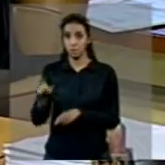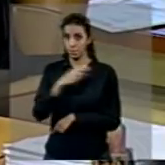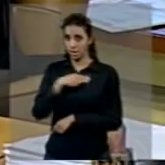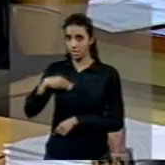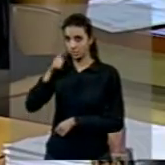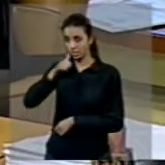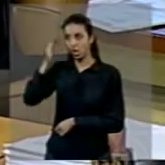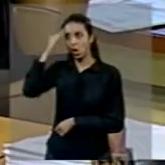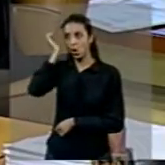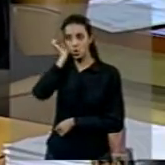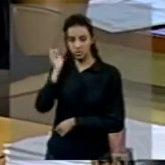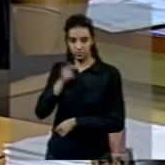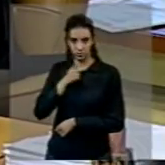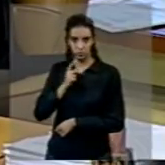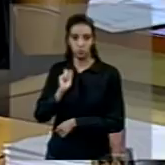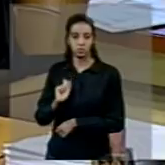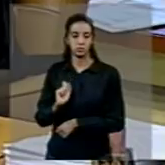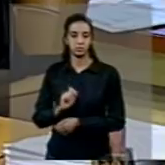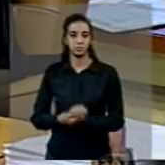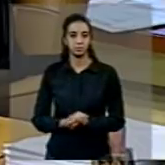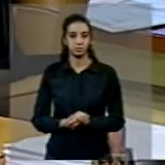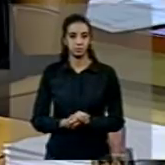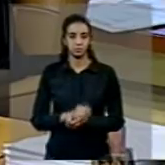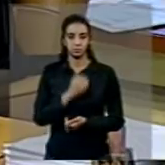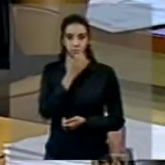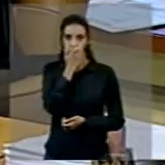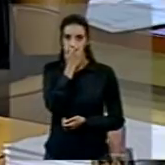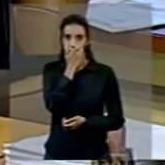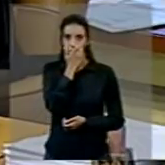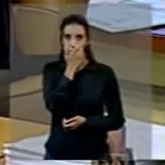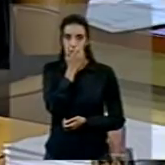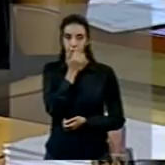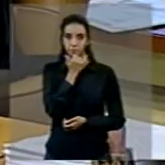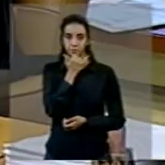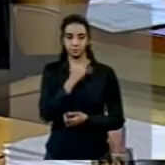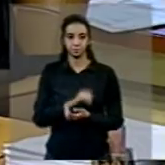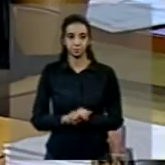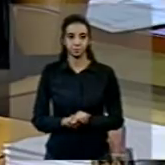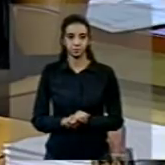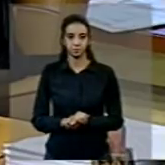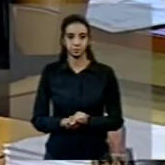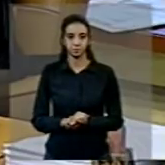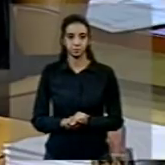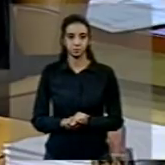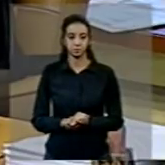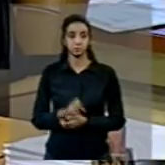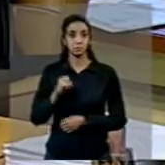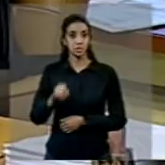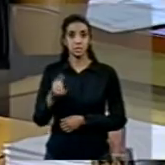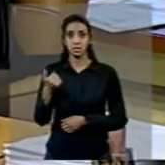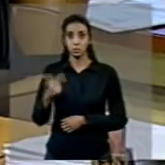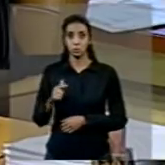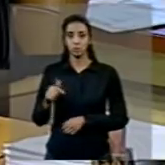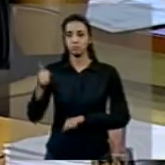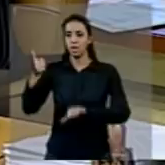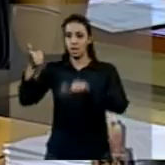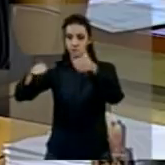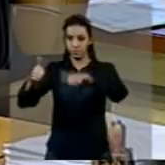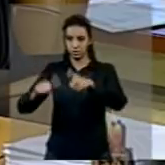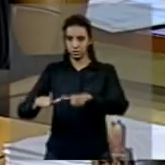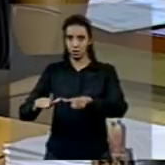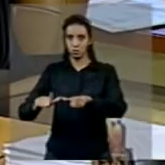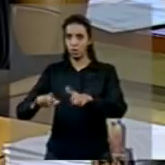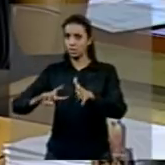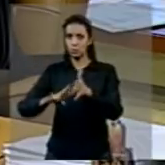Weber, a ausência à revisão eleitoral por si só não implica cancelamento